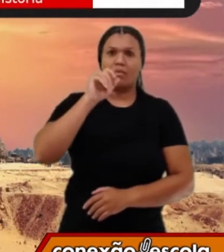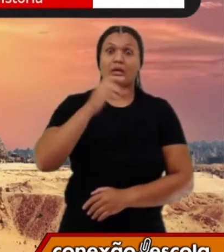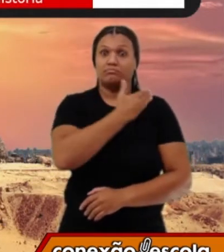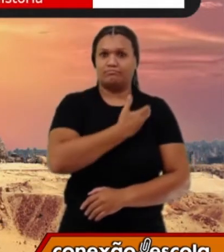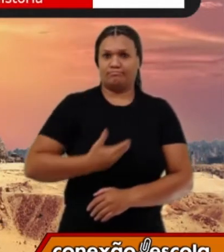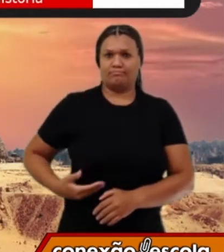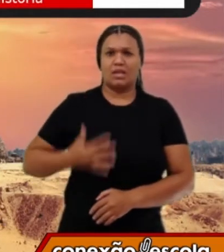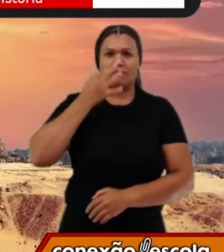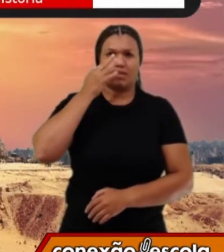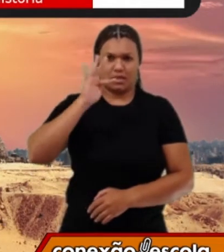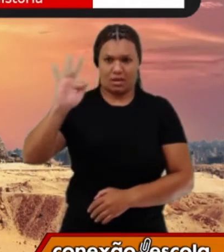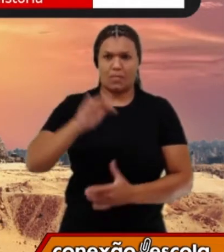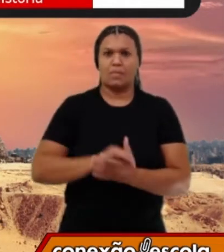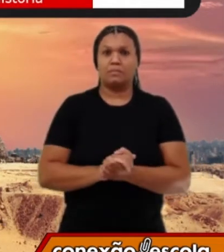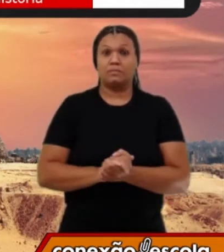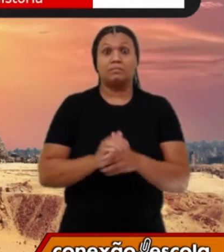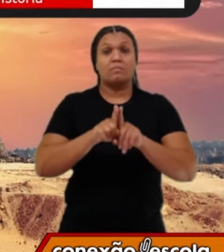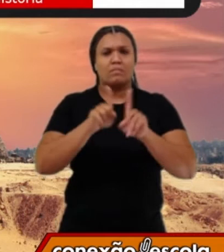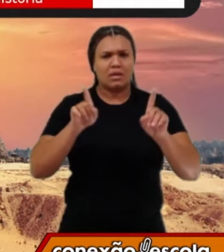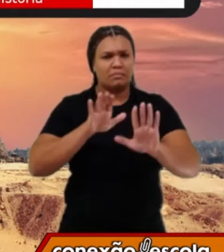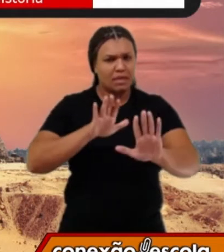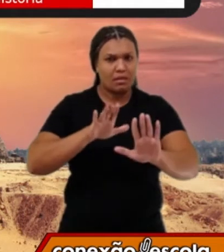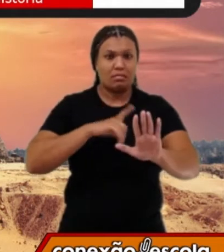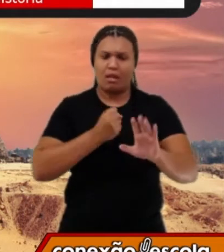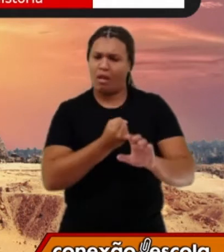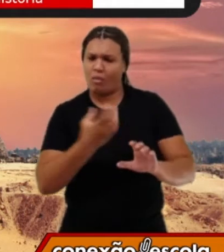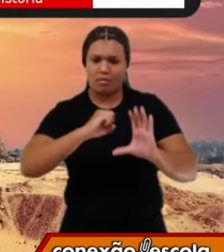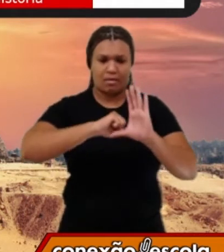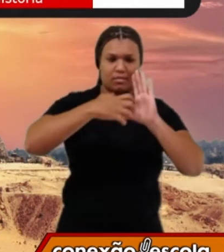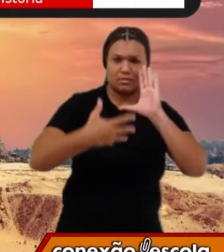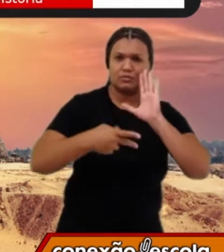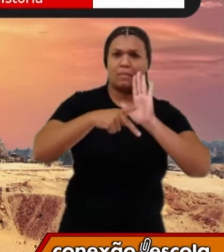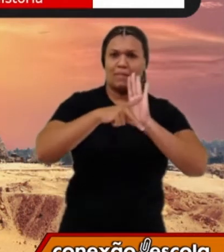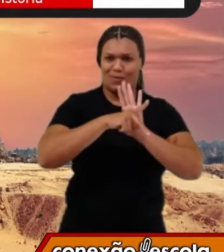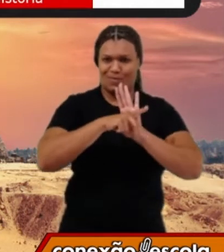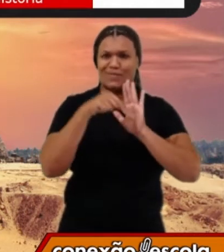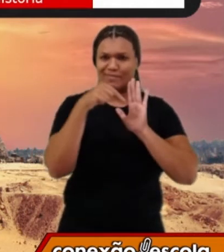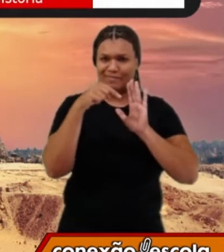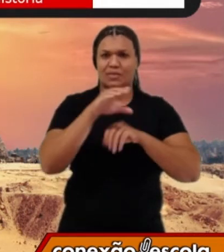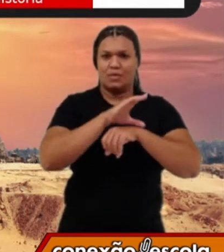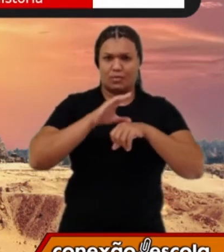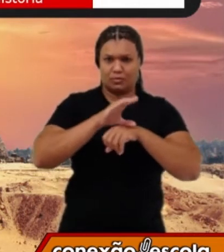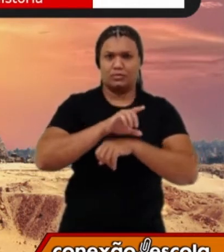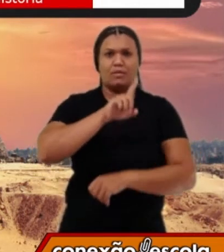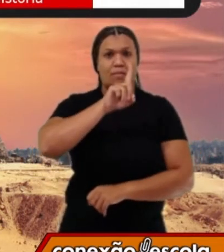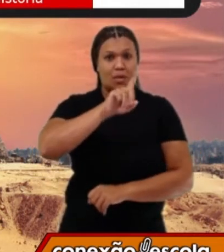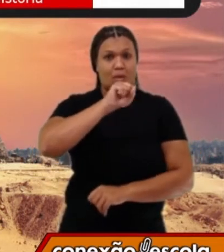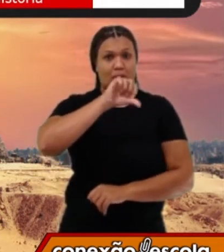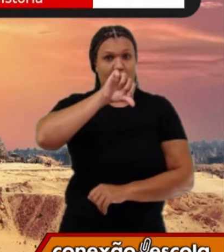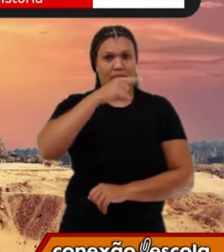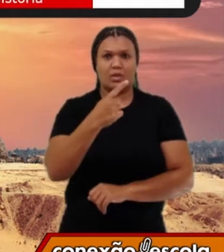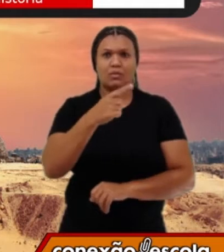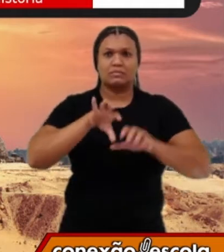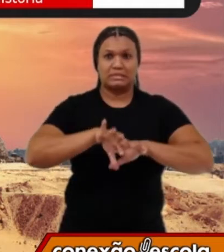Cabe ressaltar que, nessa perspectiva, algumas características dessa Constituição de 1891 era a